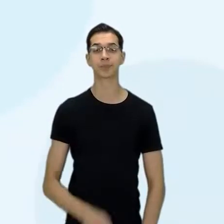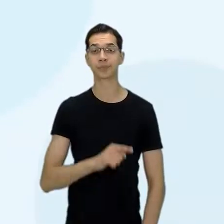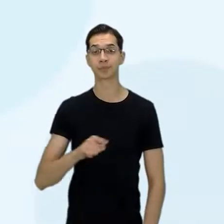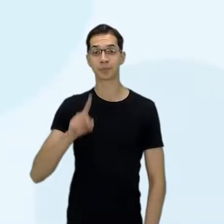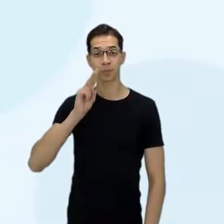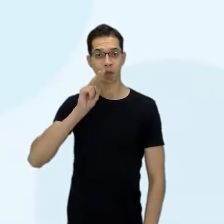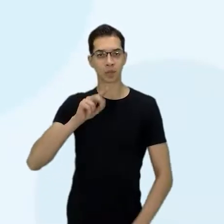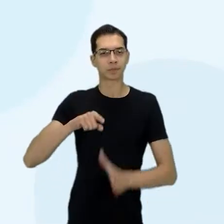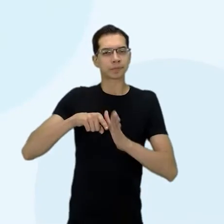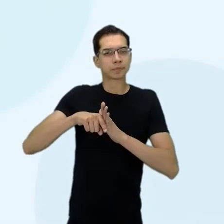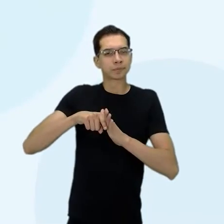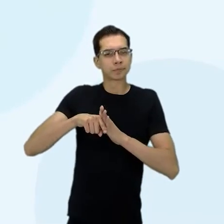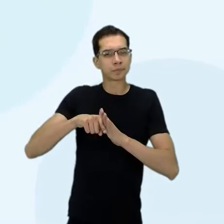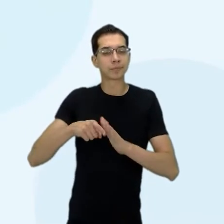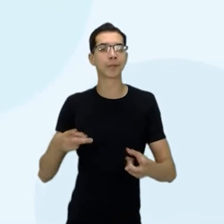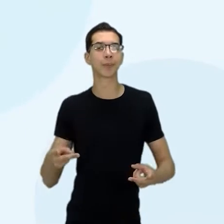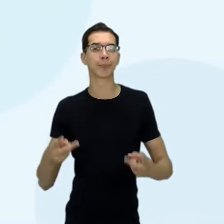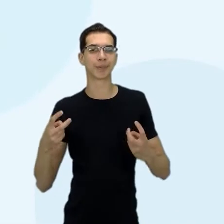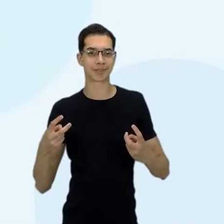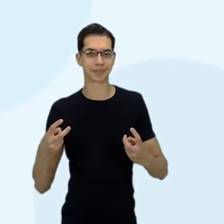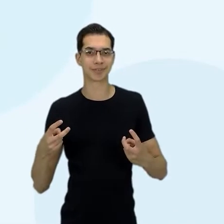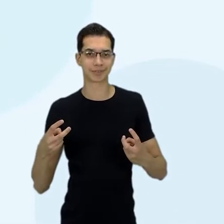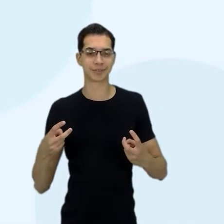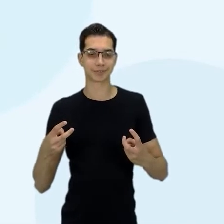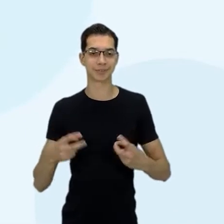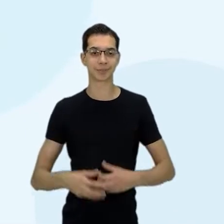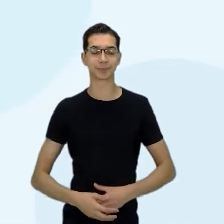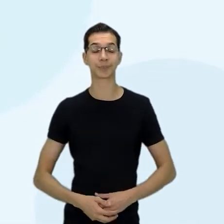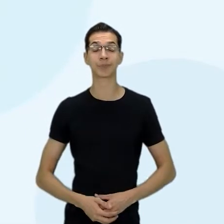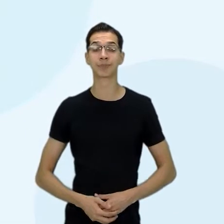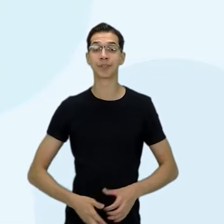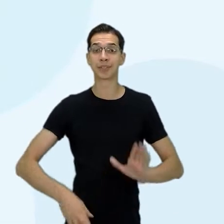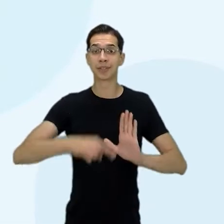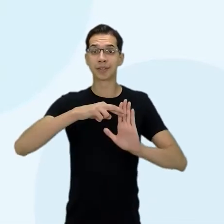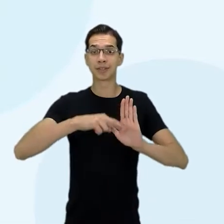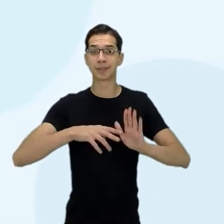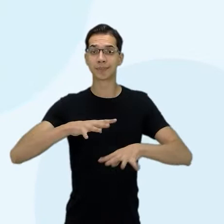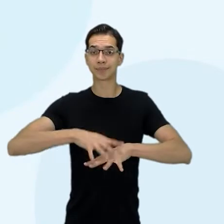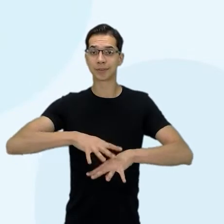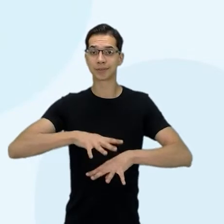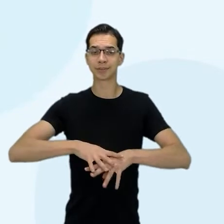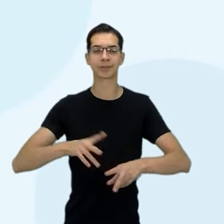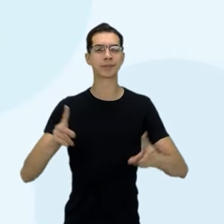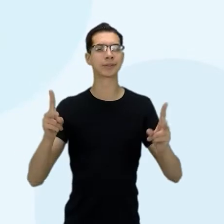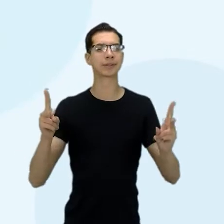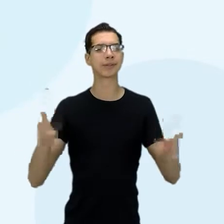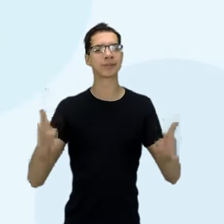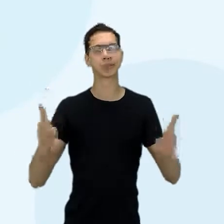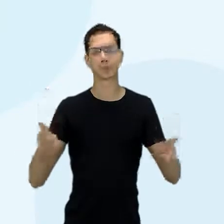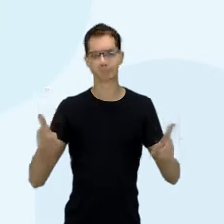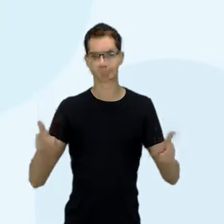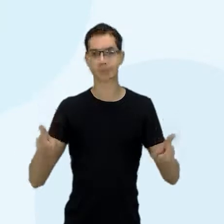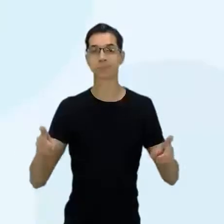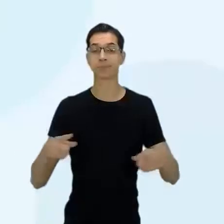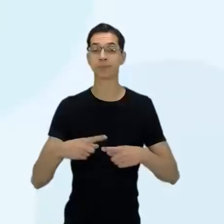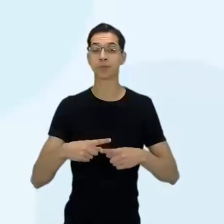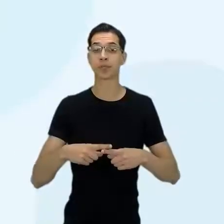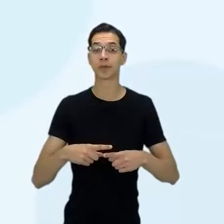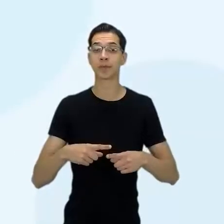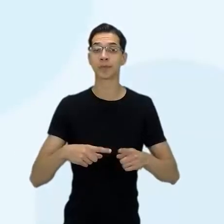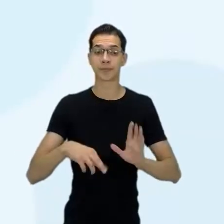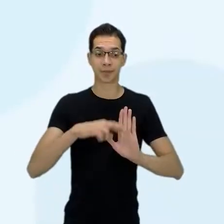alguns experimentos, acaba tendo sempre uma regra matemática que permite que a gente faça